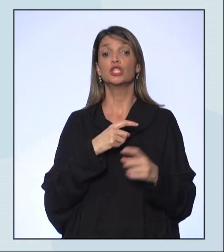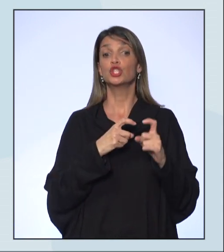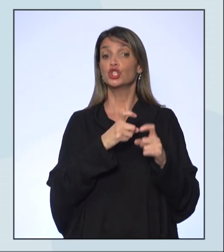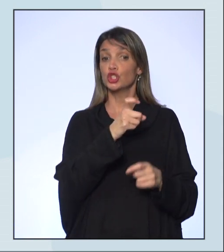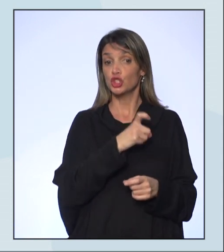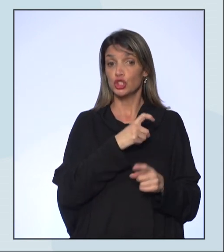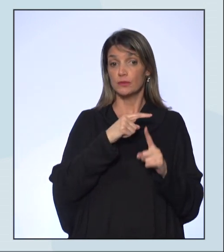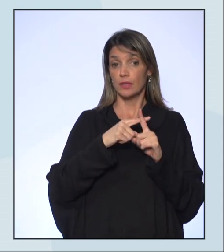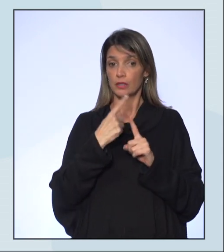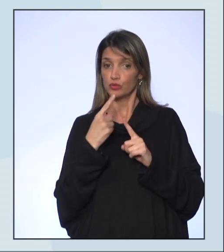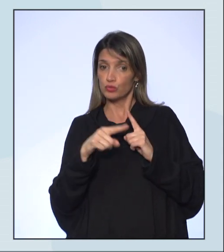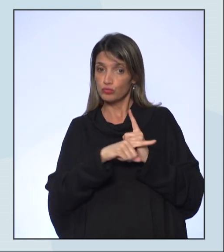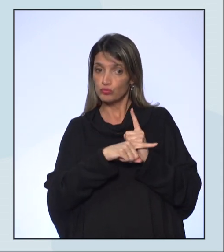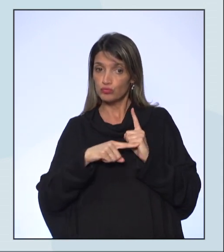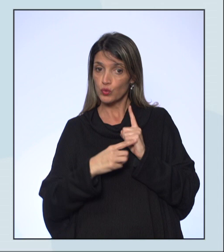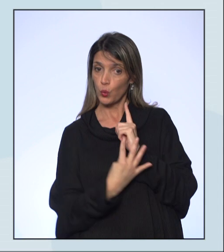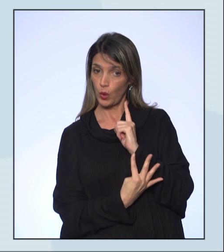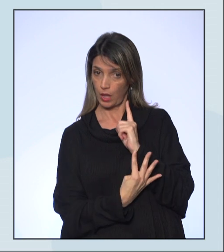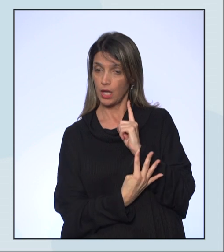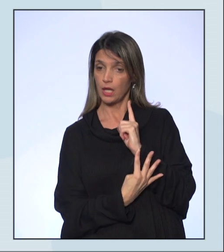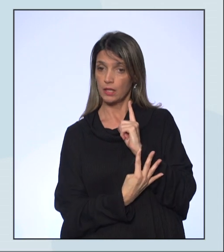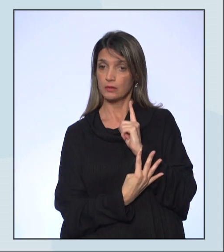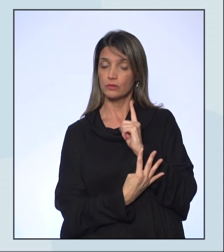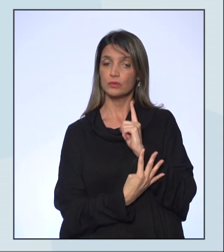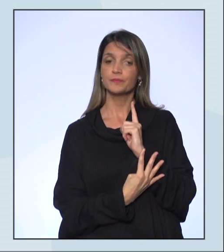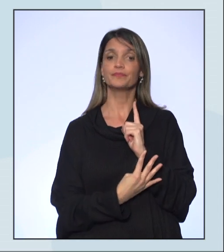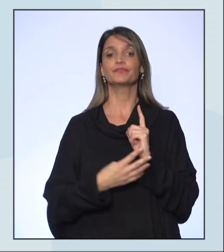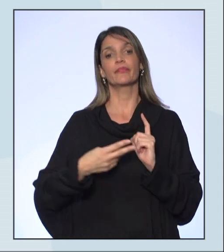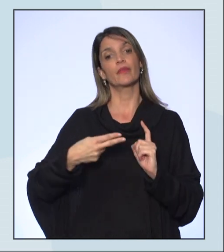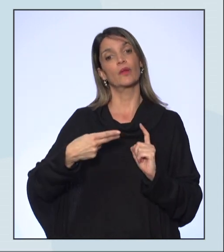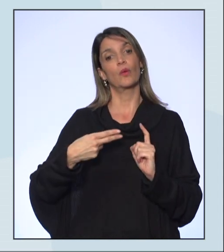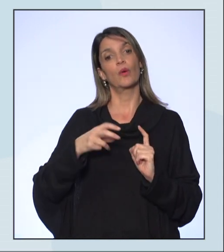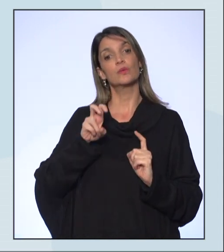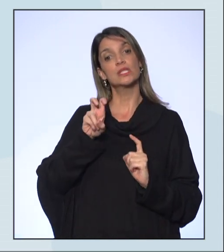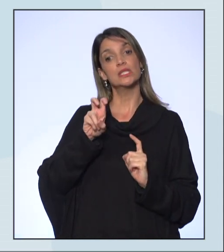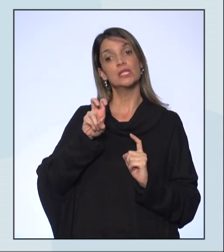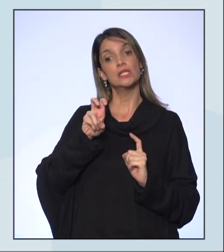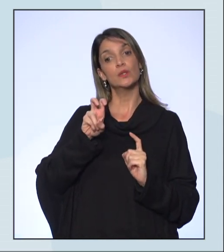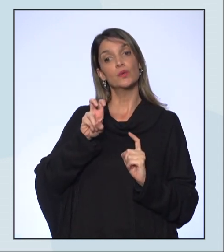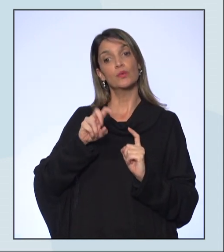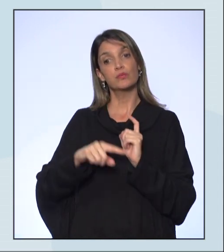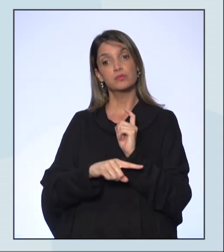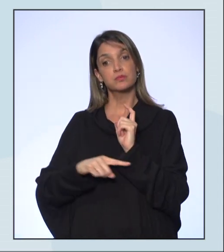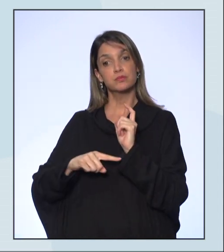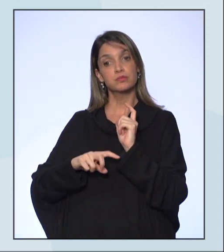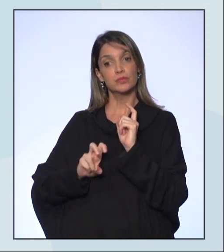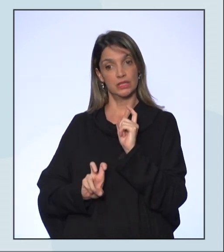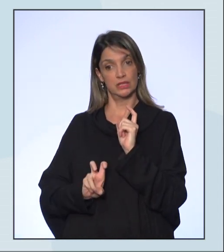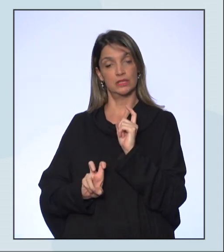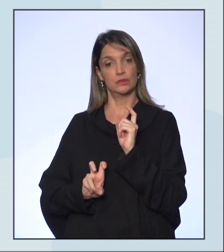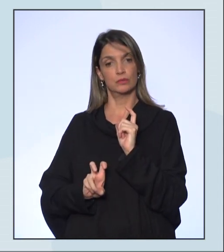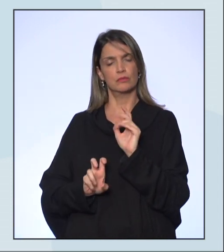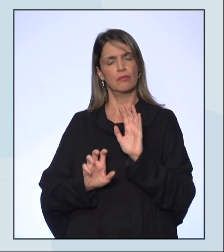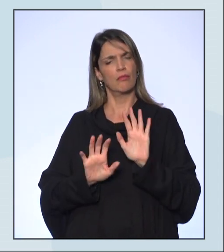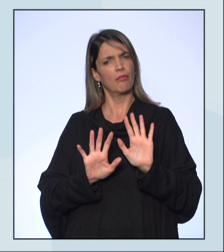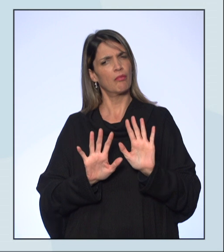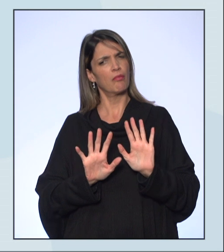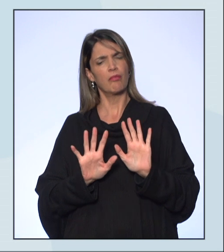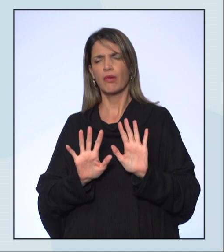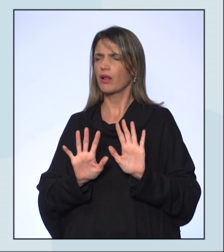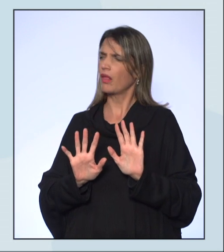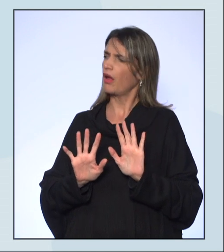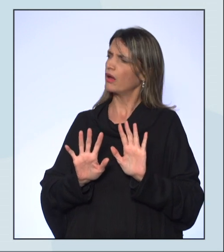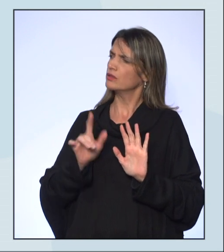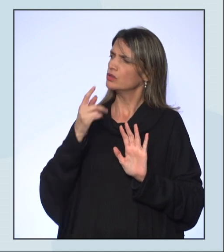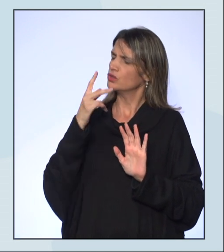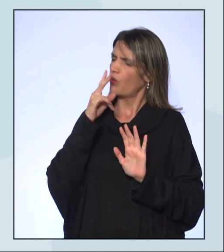ao 4, então colocaram a fração x mais 1 sobre 4, e o 5 proporcional ao 5. Ô Jonas, deixa eu ver se eu entendo